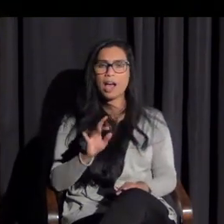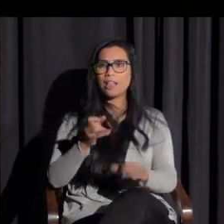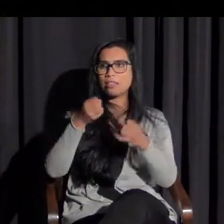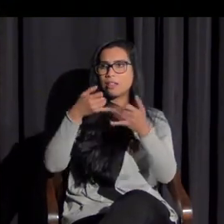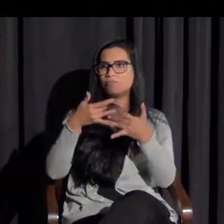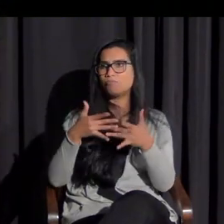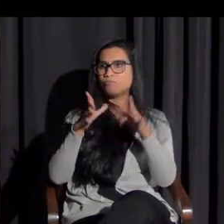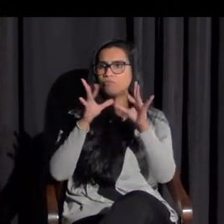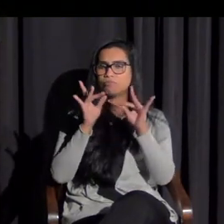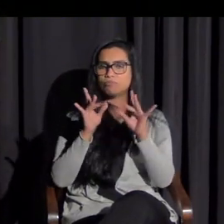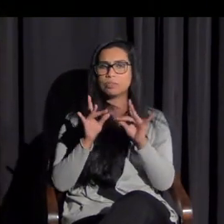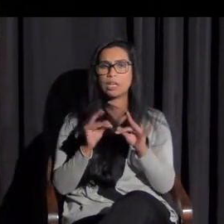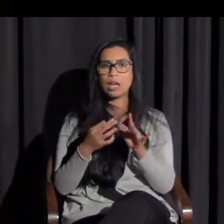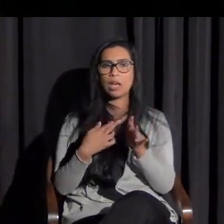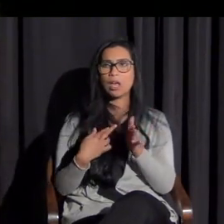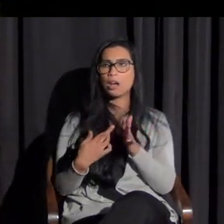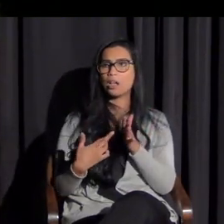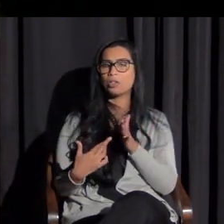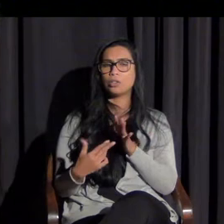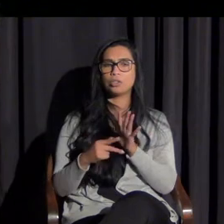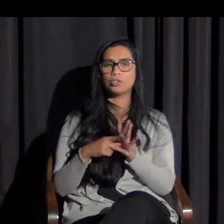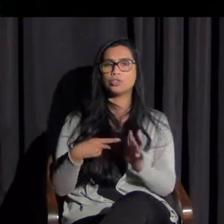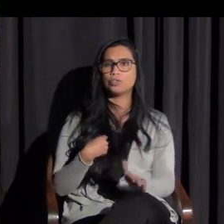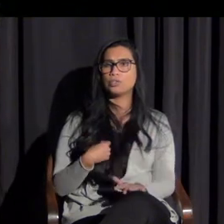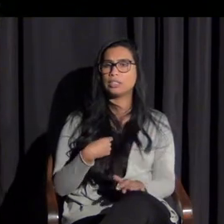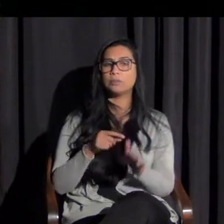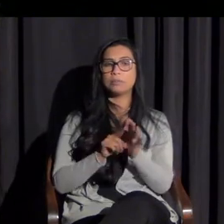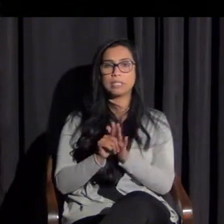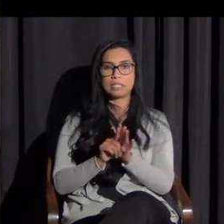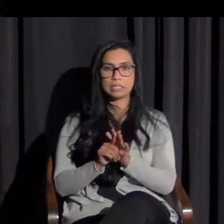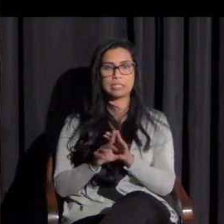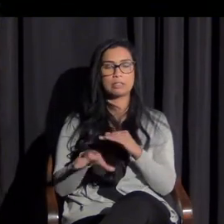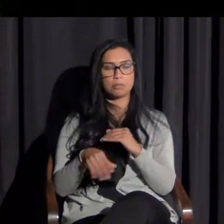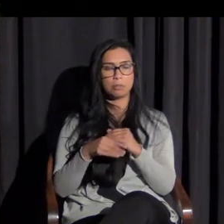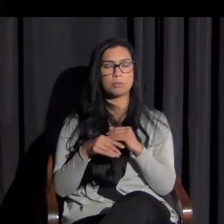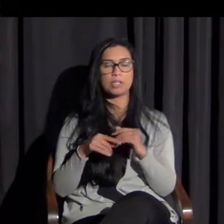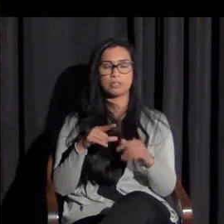fizeram parte da pesquisa.